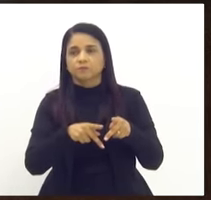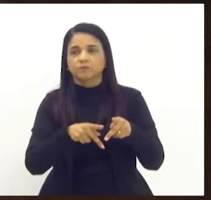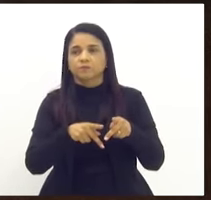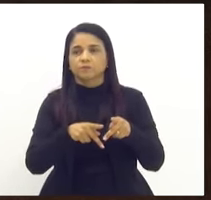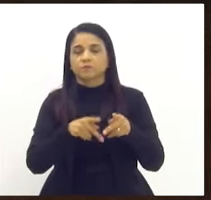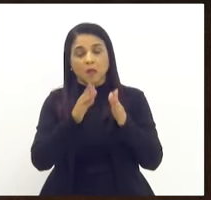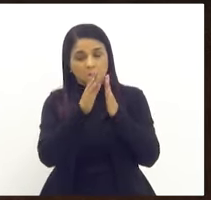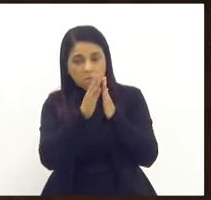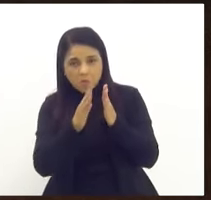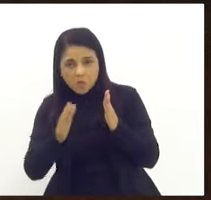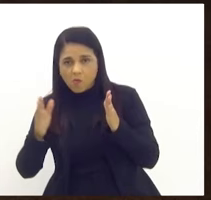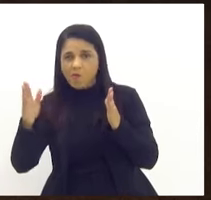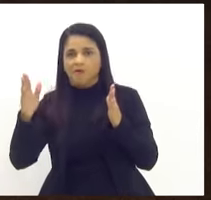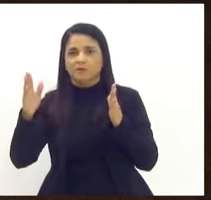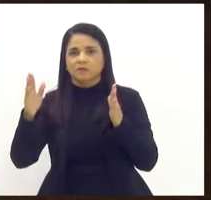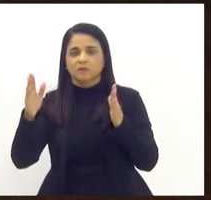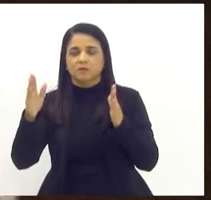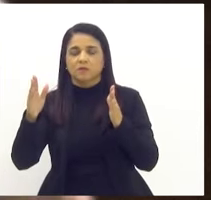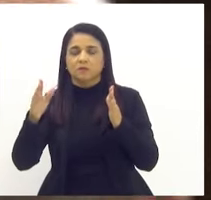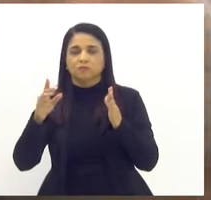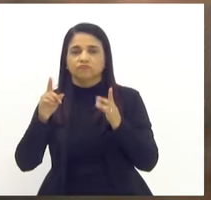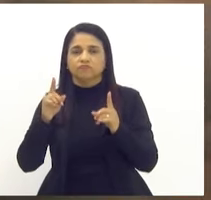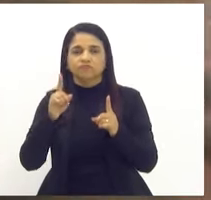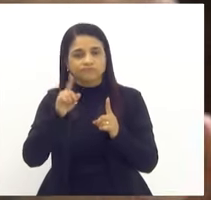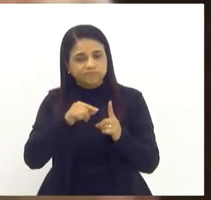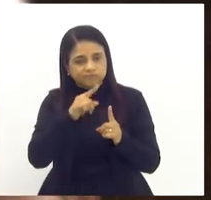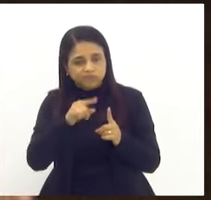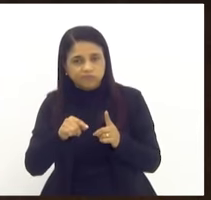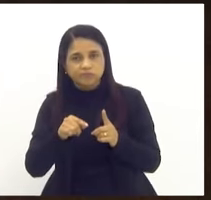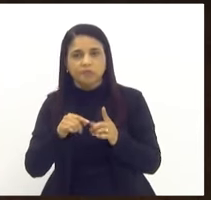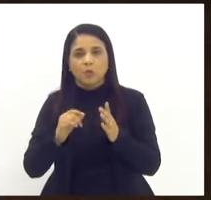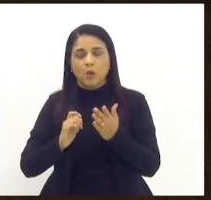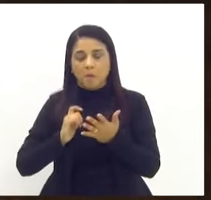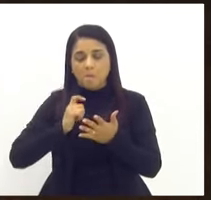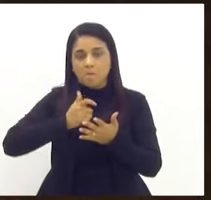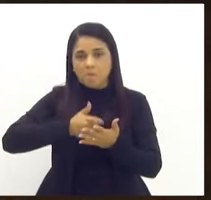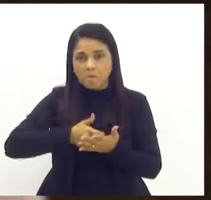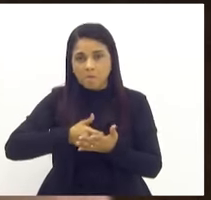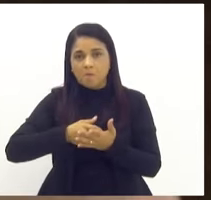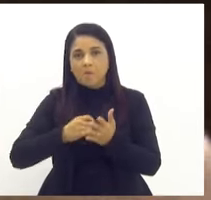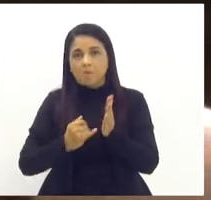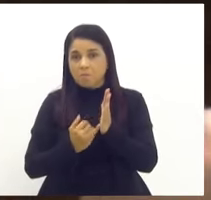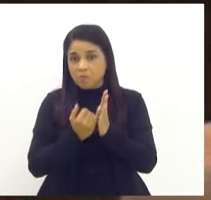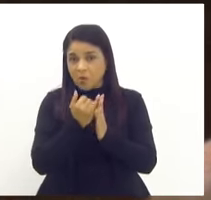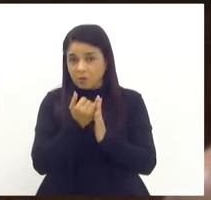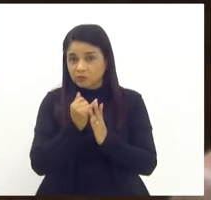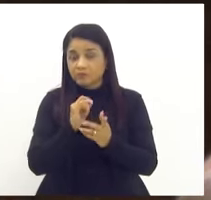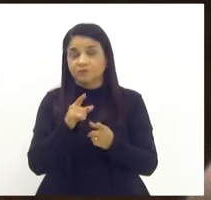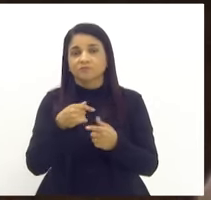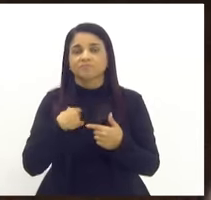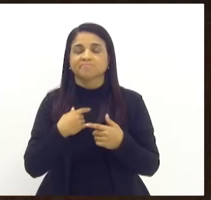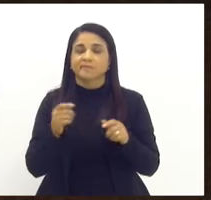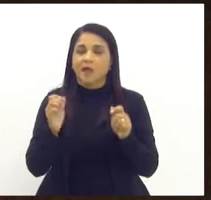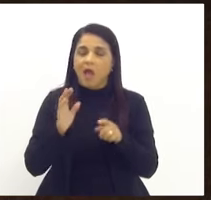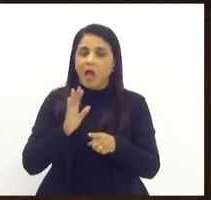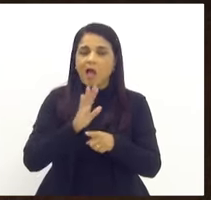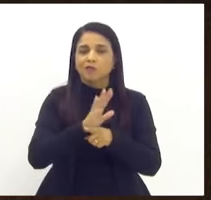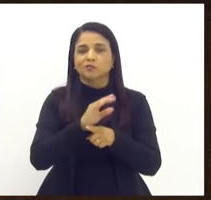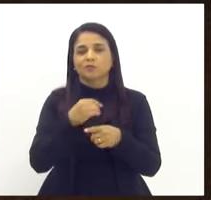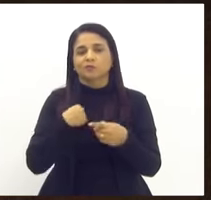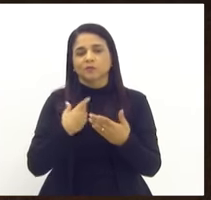prorrogação desse benefício é muito salutar Deputado porque ela vai diretamente no ataque a